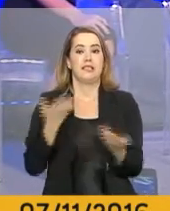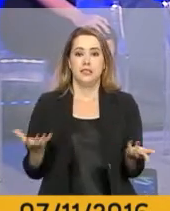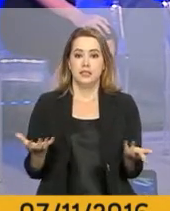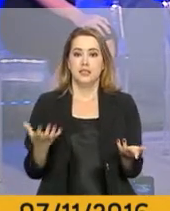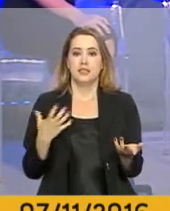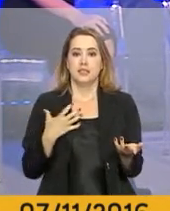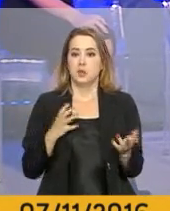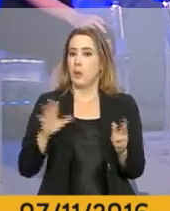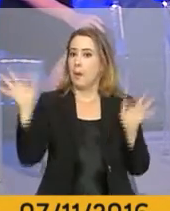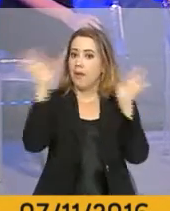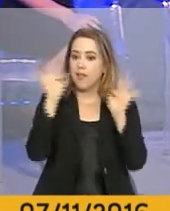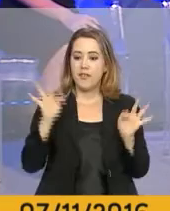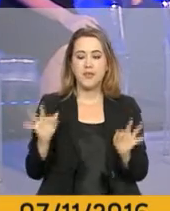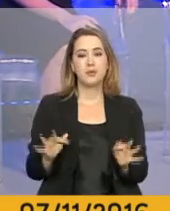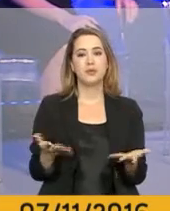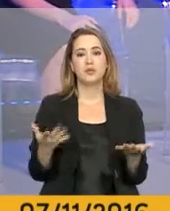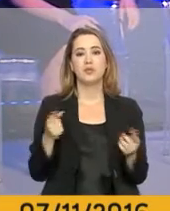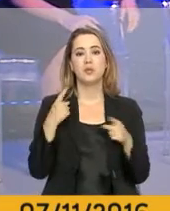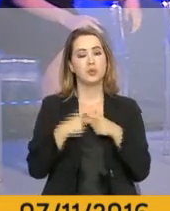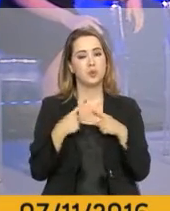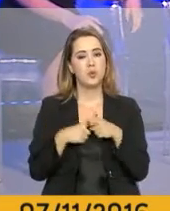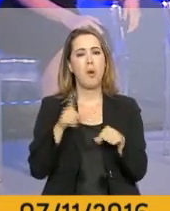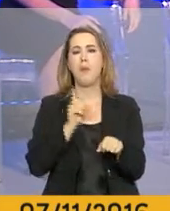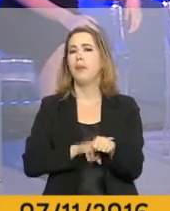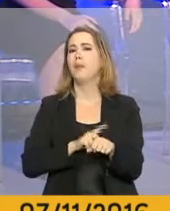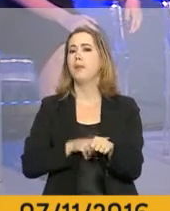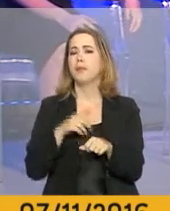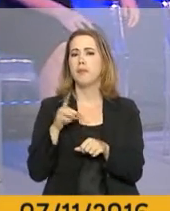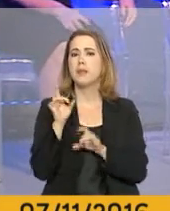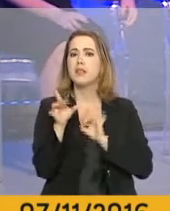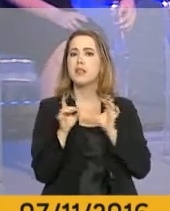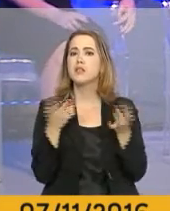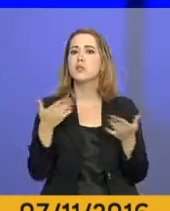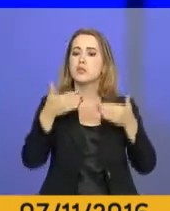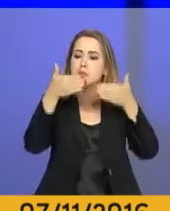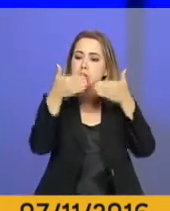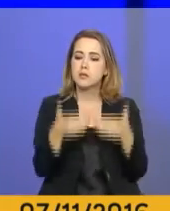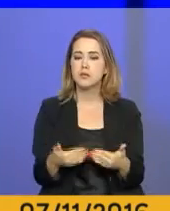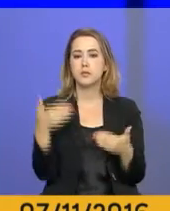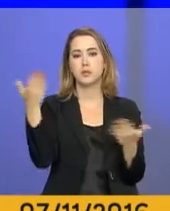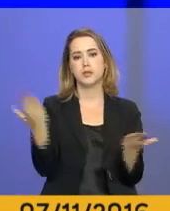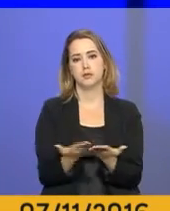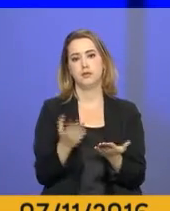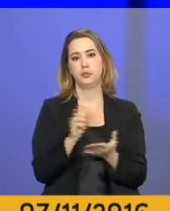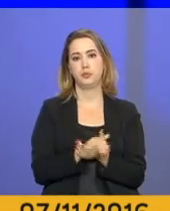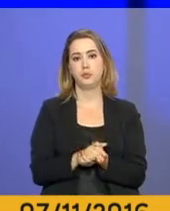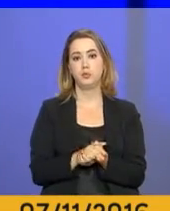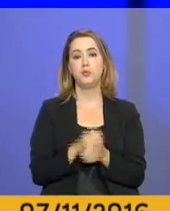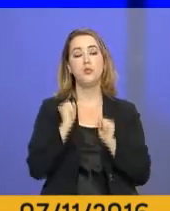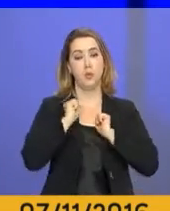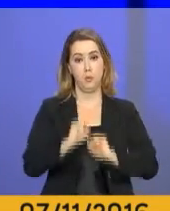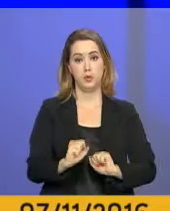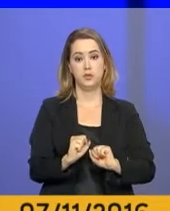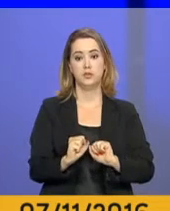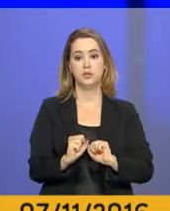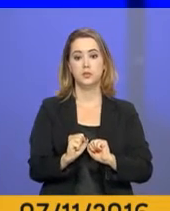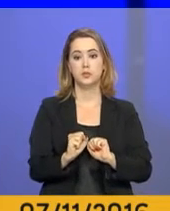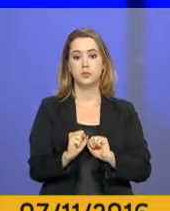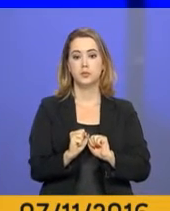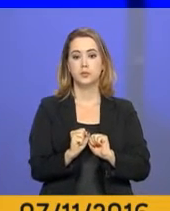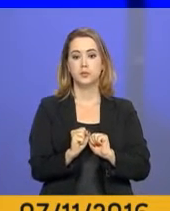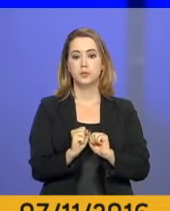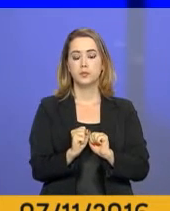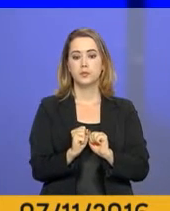assim engrandecido pela circunstância de estar presente neste momento e se eu puder digamos